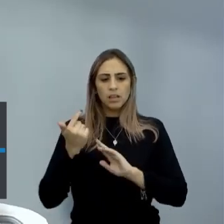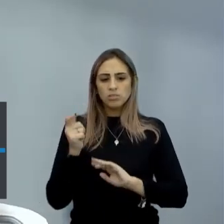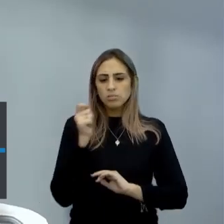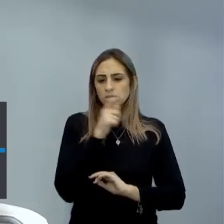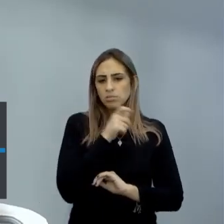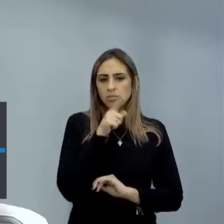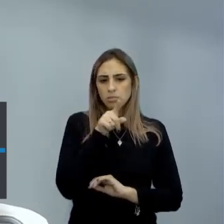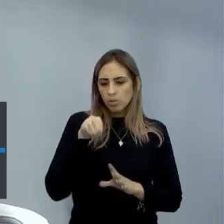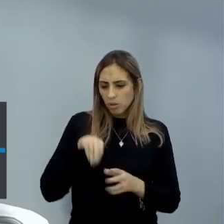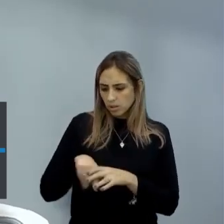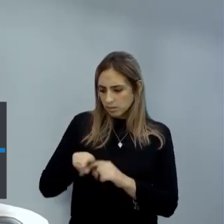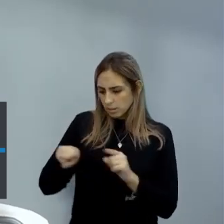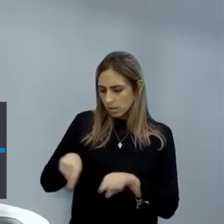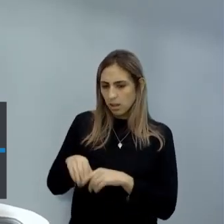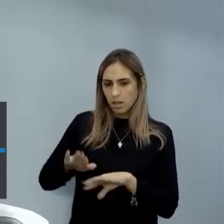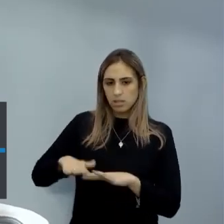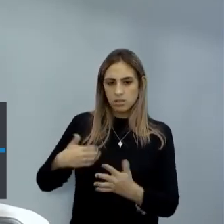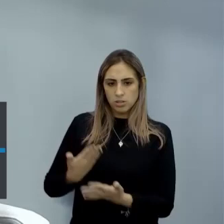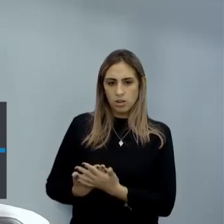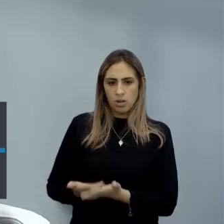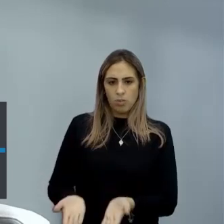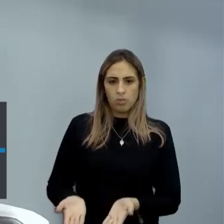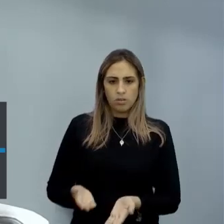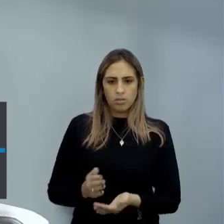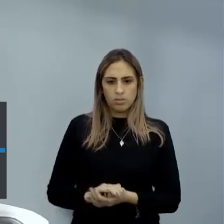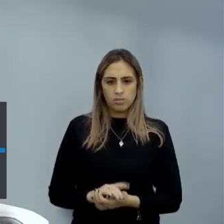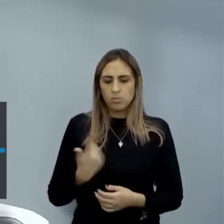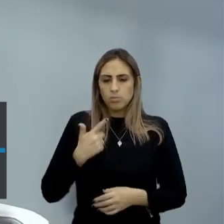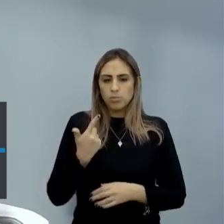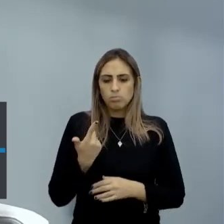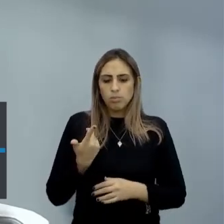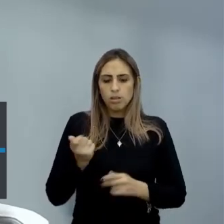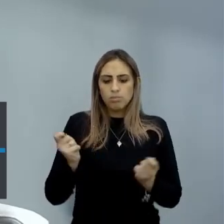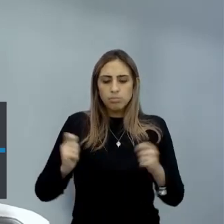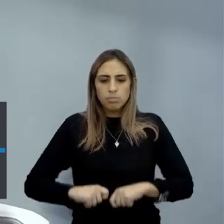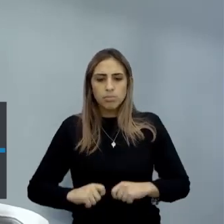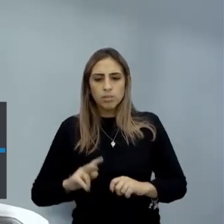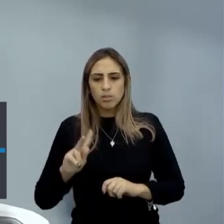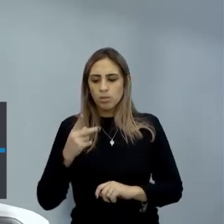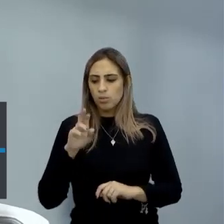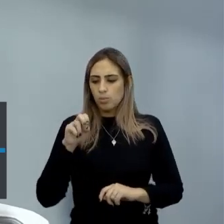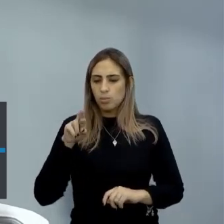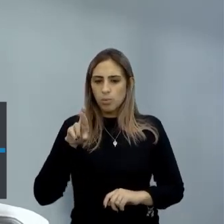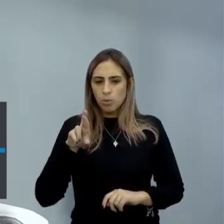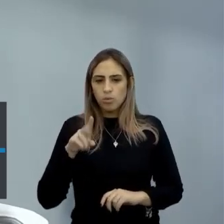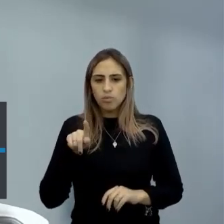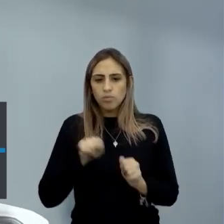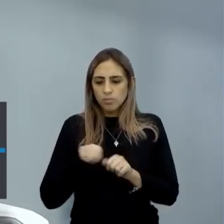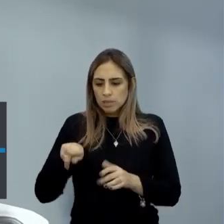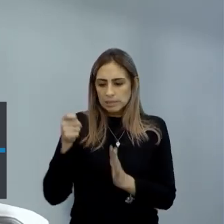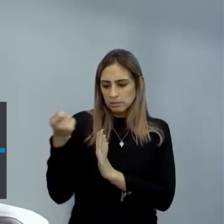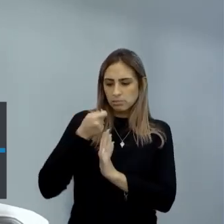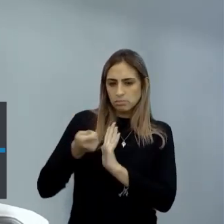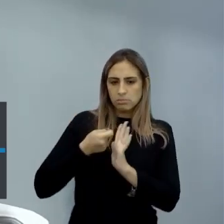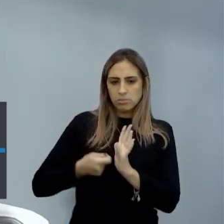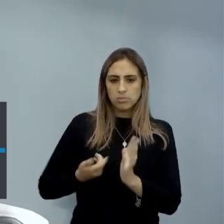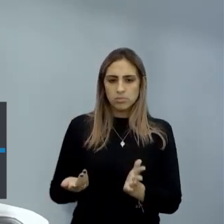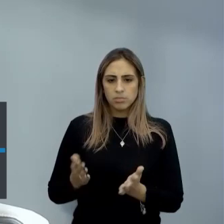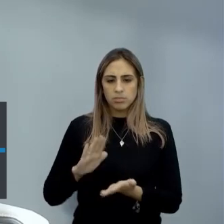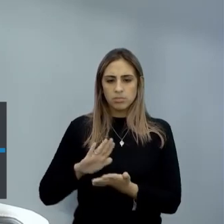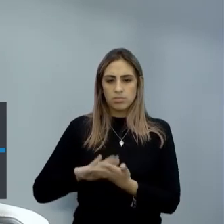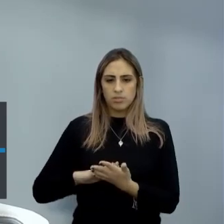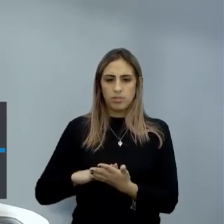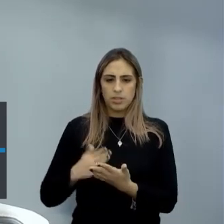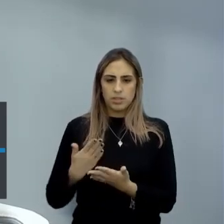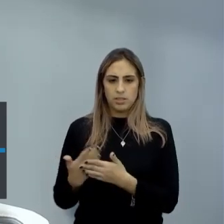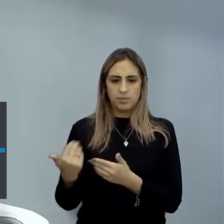colocar ela numa sala de aula, você pode catar 40 pessoas que não têm habilidade nenhuma para humor e colocar numa sala de aula e fazer com que eles escrevam, você pode ensinar toda a